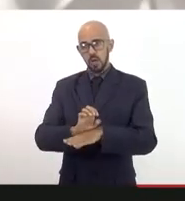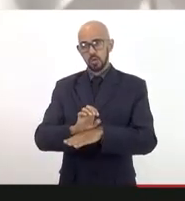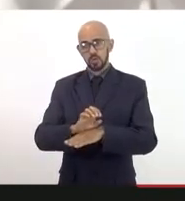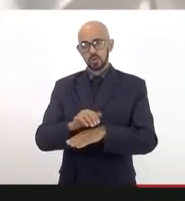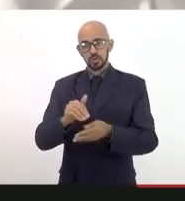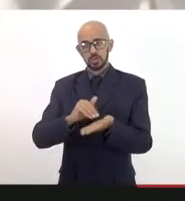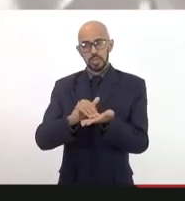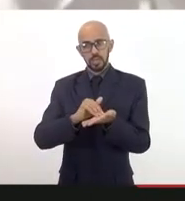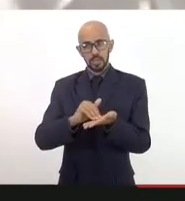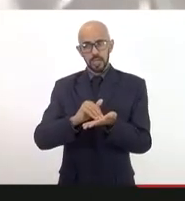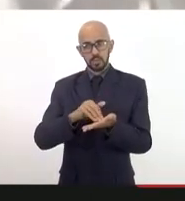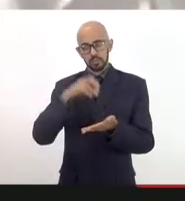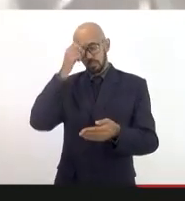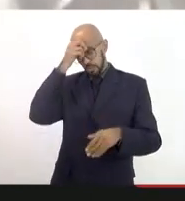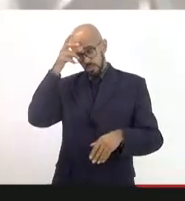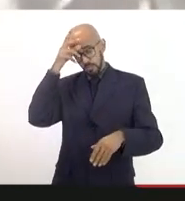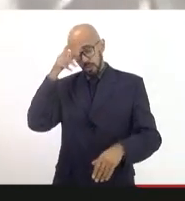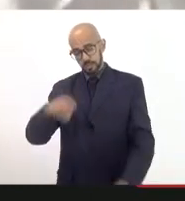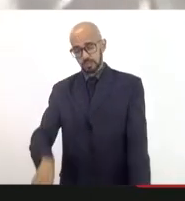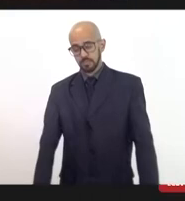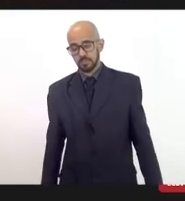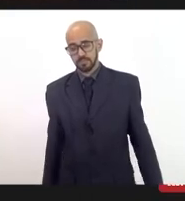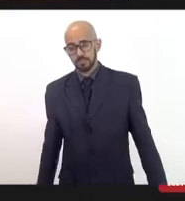Municipais. Doutora Wanda, por favor.